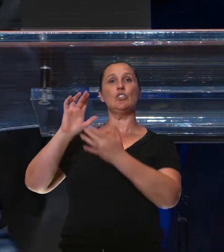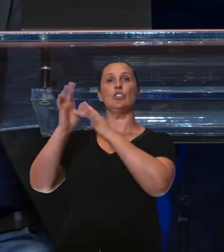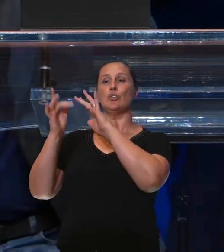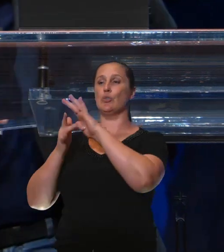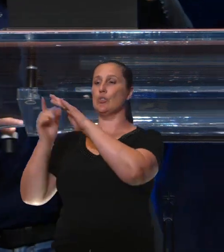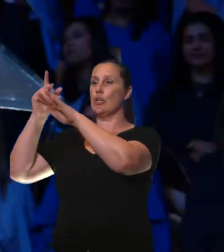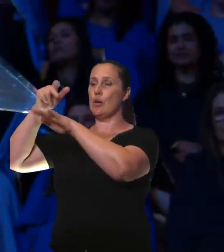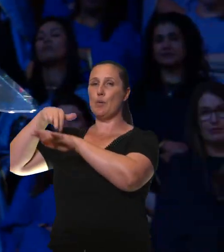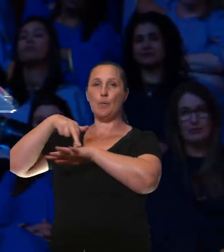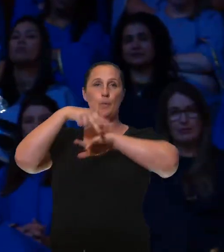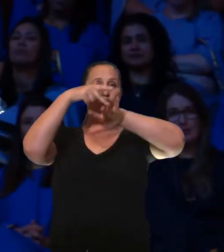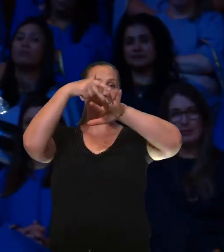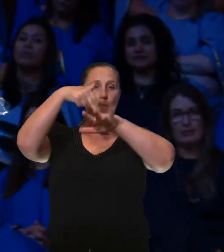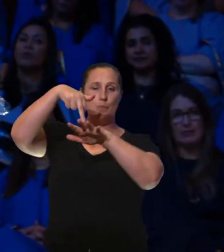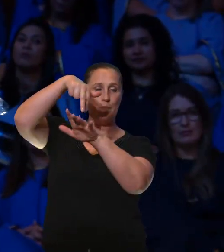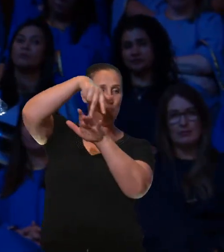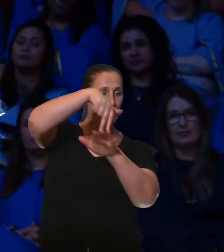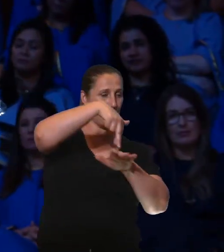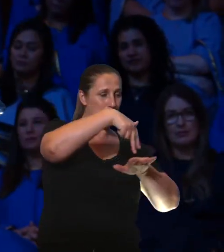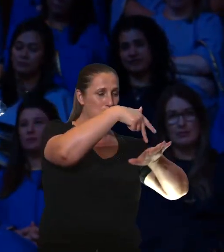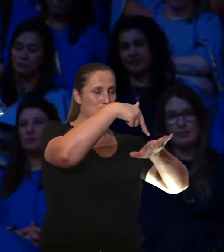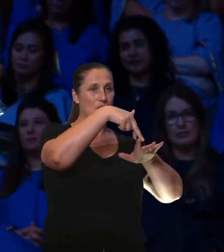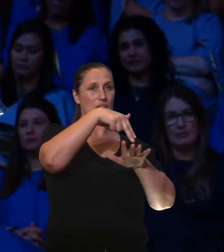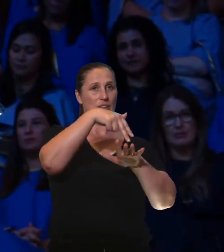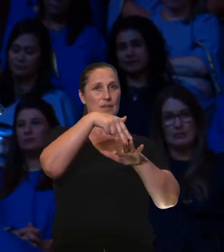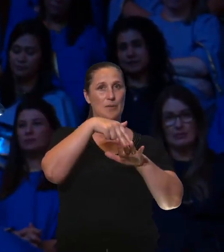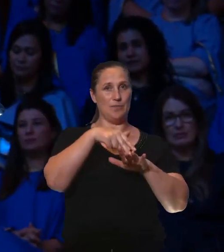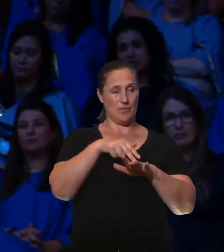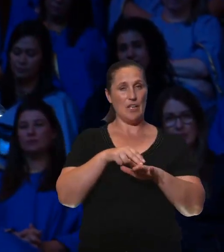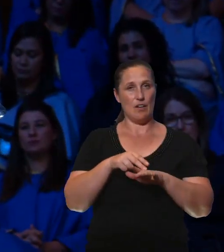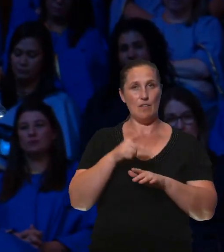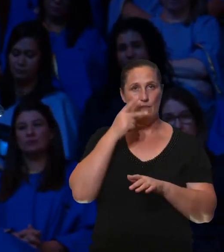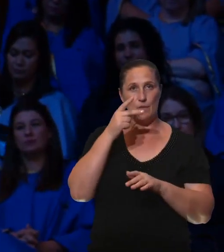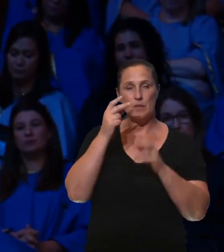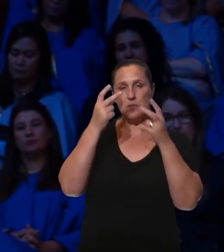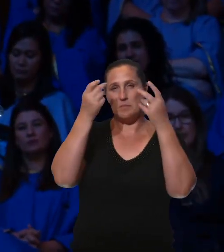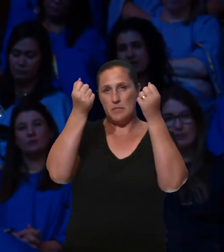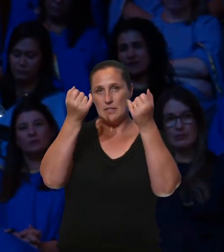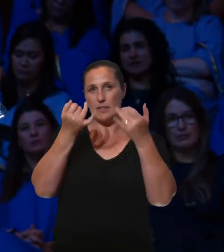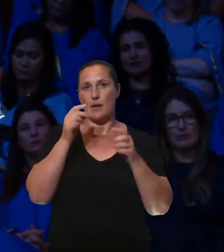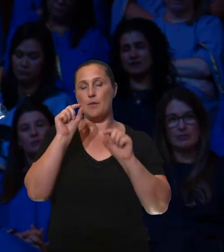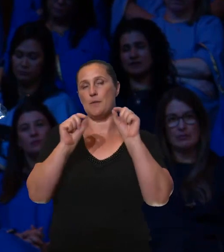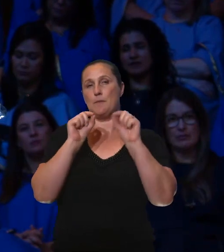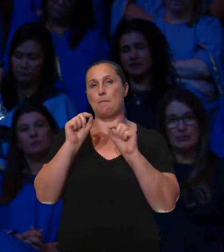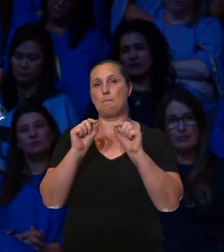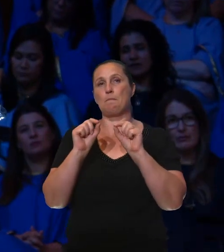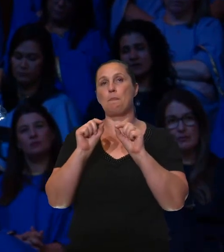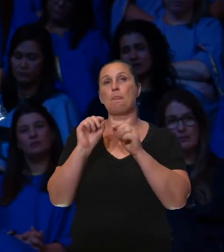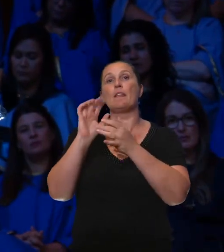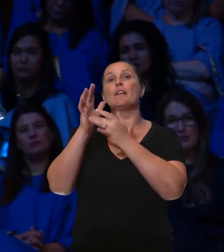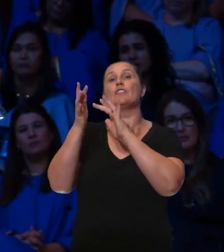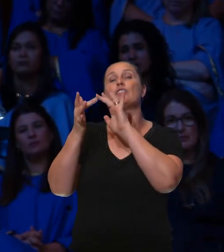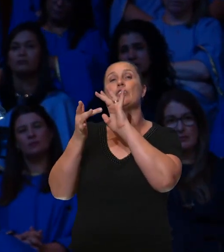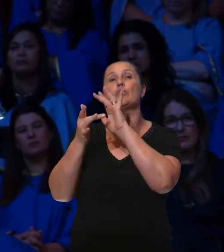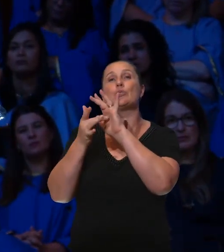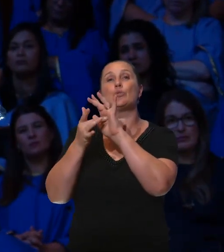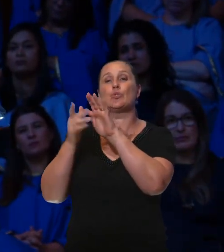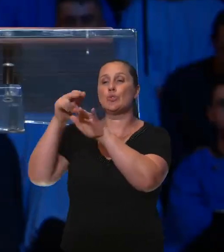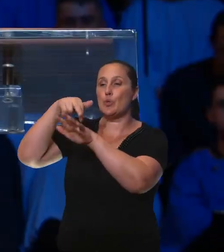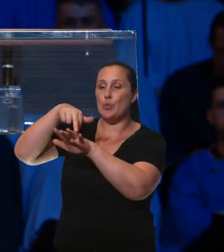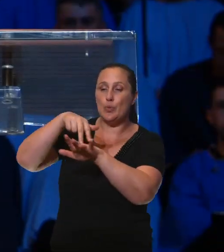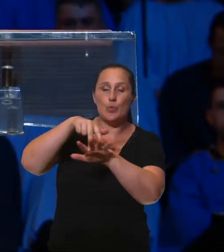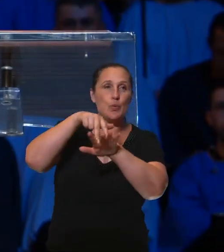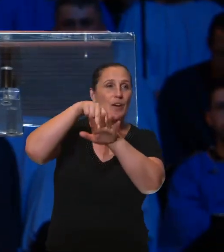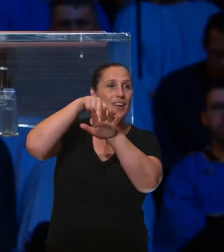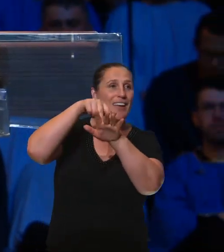E aí é um ponto que eu quero investir 1 minuto com os irmãos. Jesus vem chegando, a